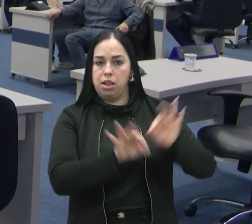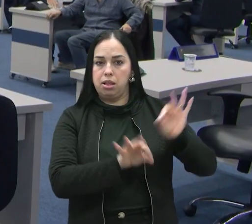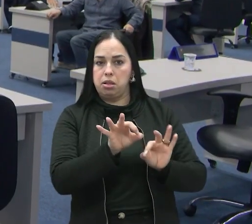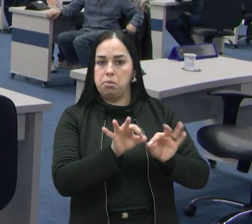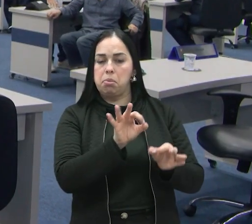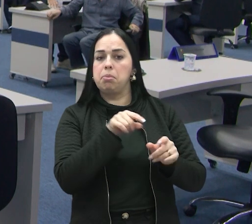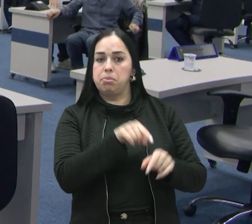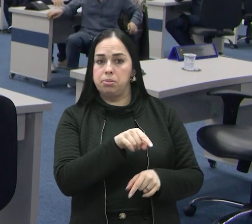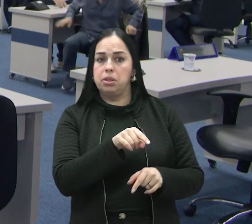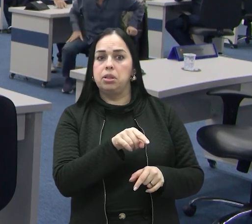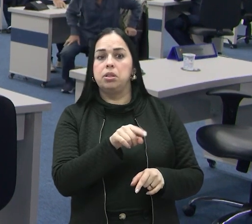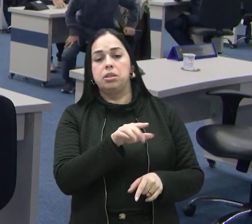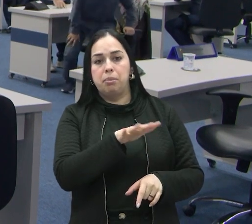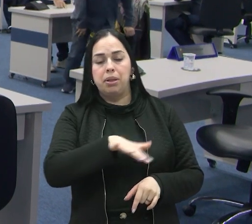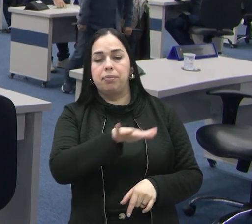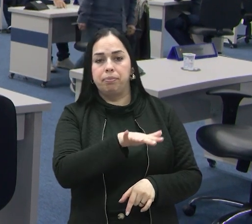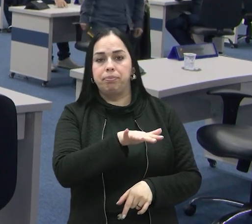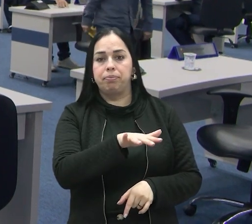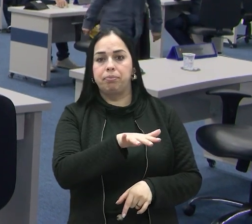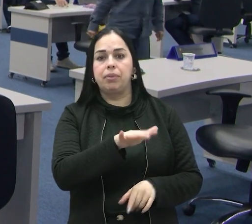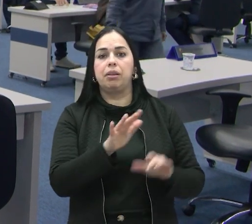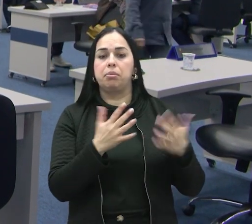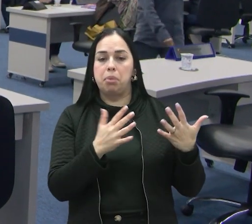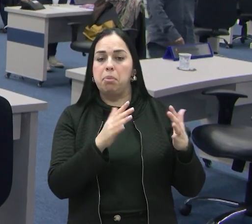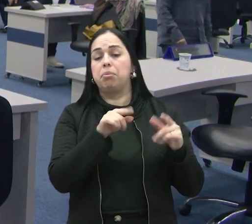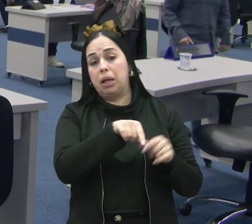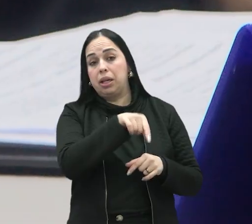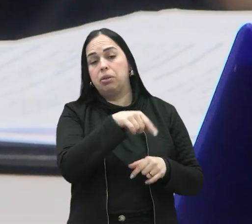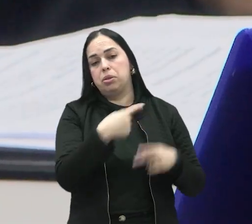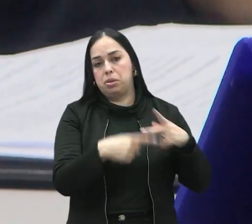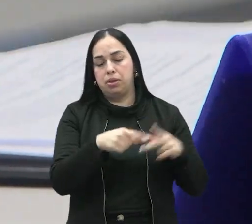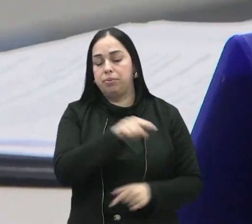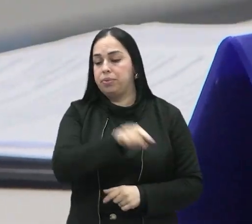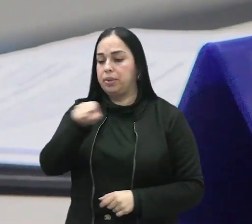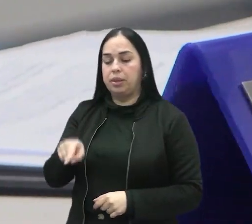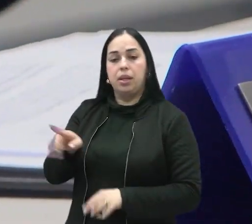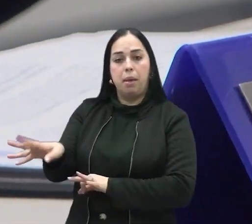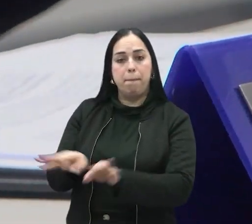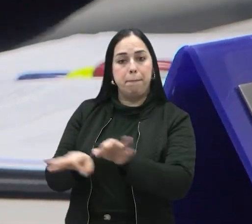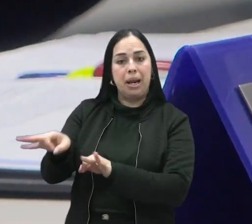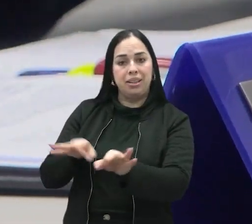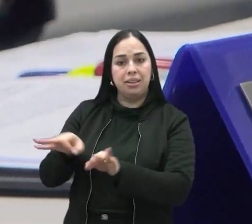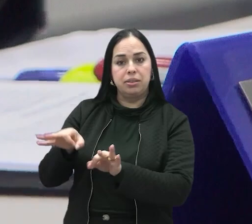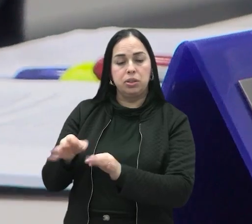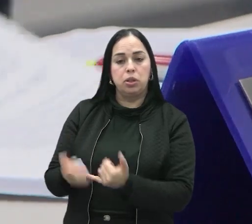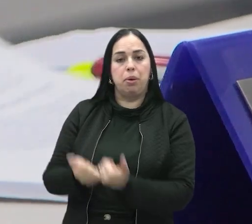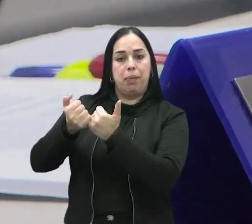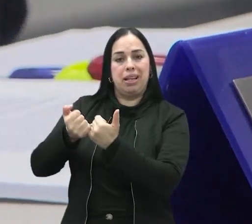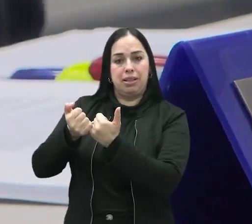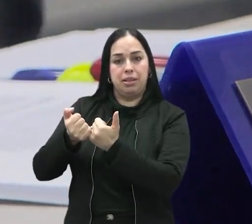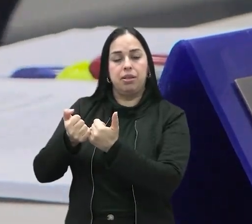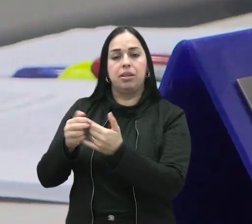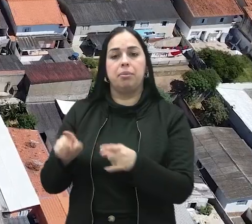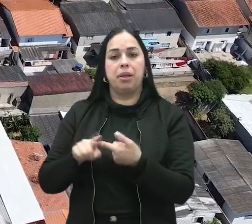formalização de atos administrativos celebrados pelo município, e a divisão de planejamento de patrimônio público